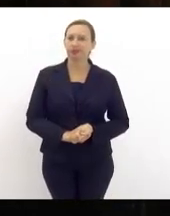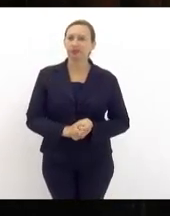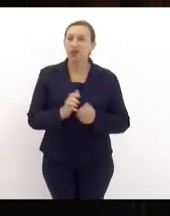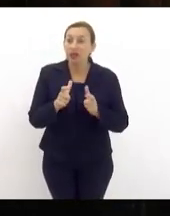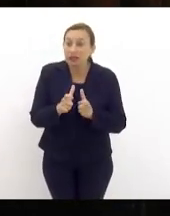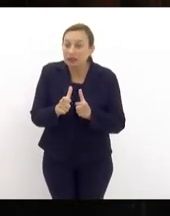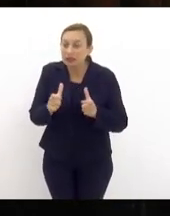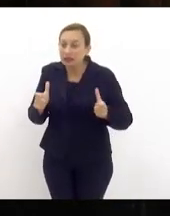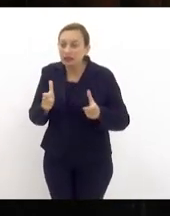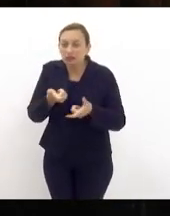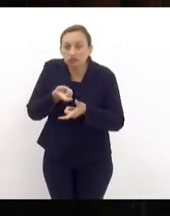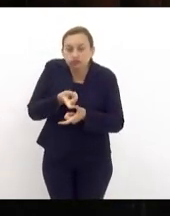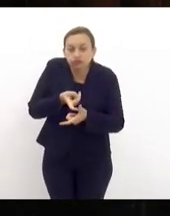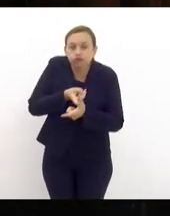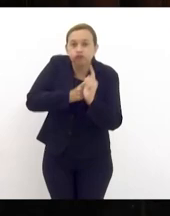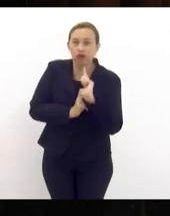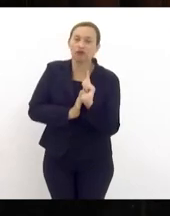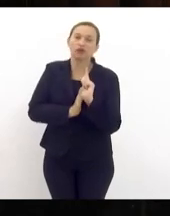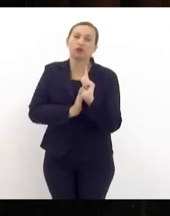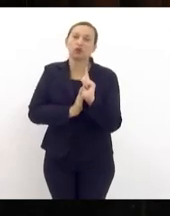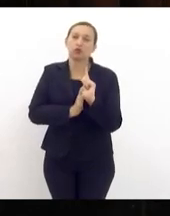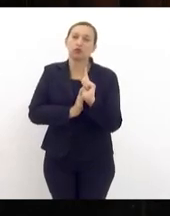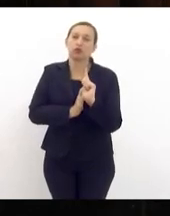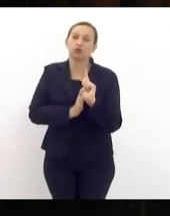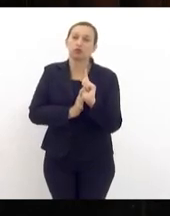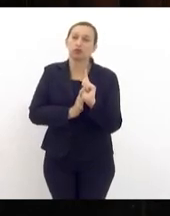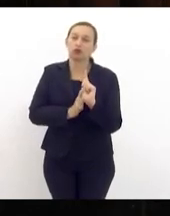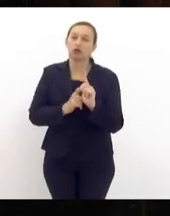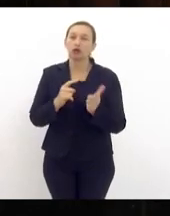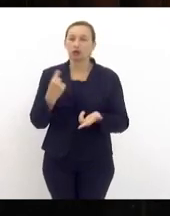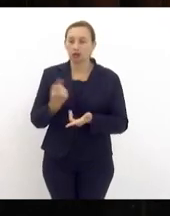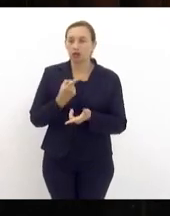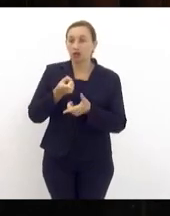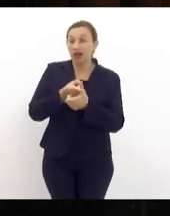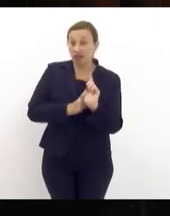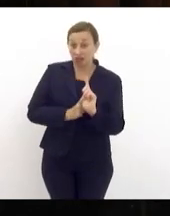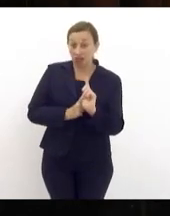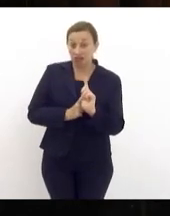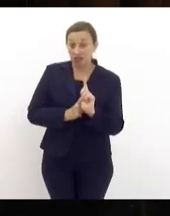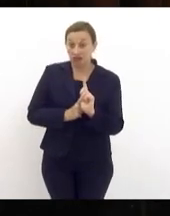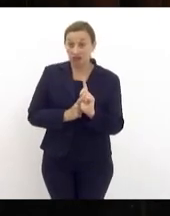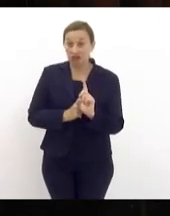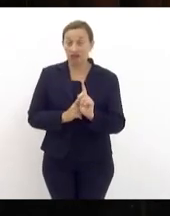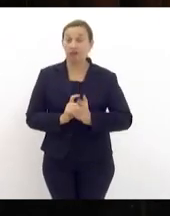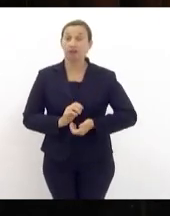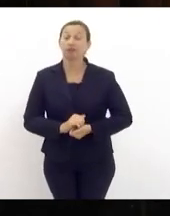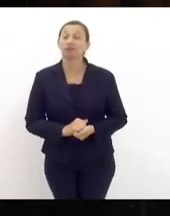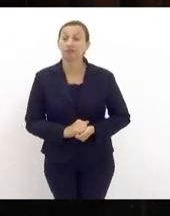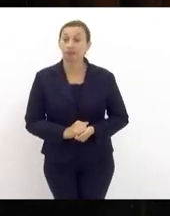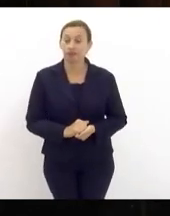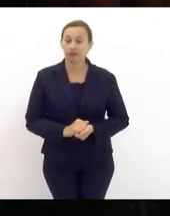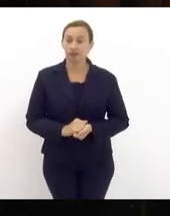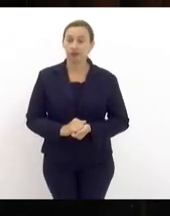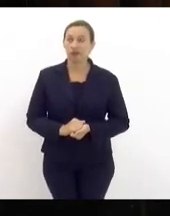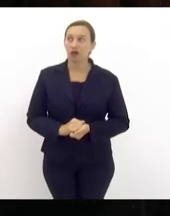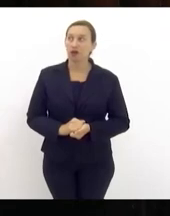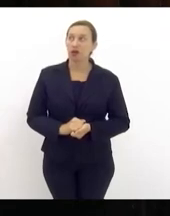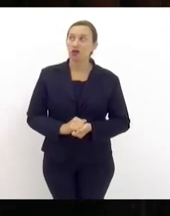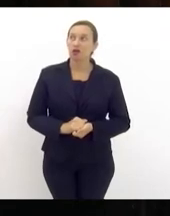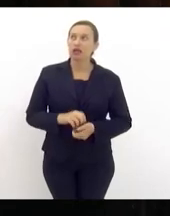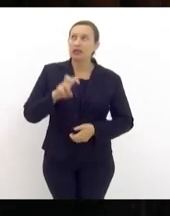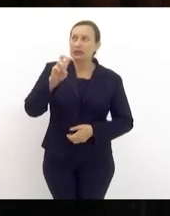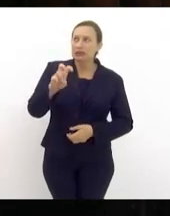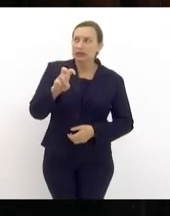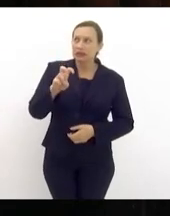grandes devedores da nossa dívida ativa. Está entre os